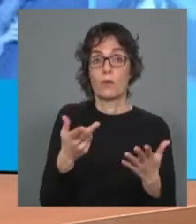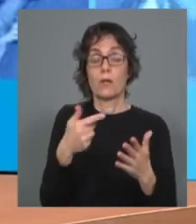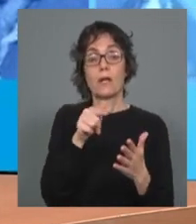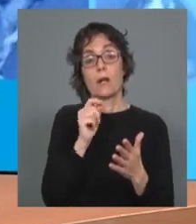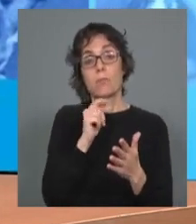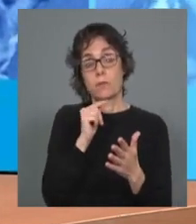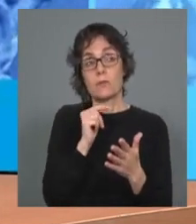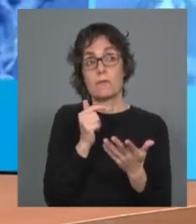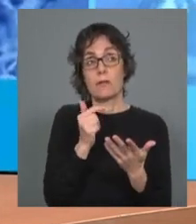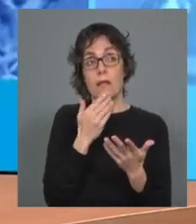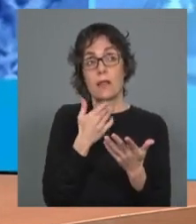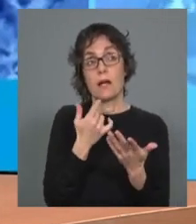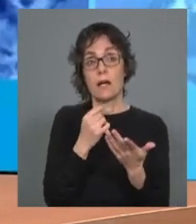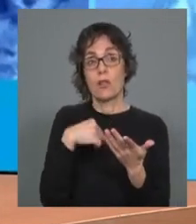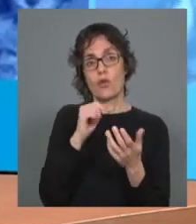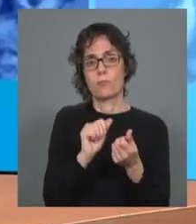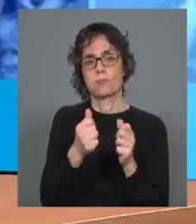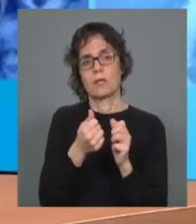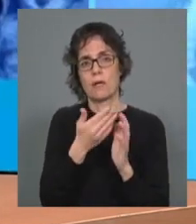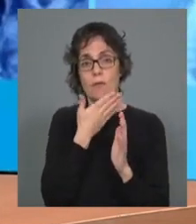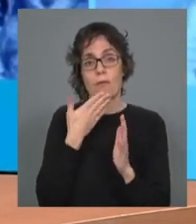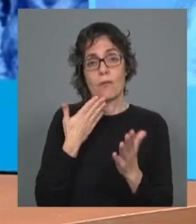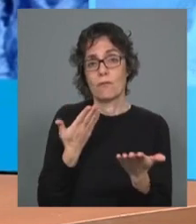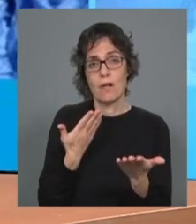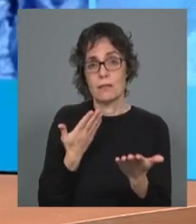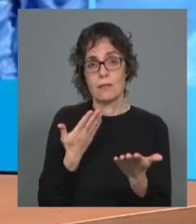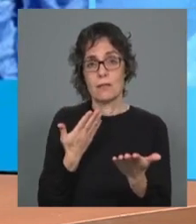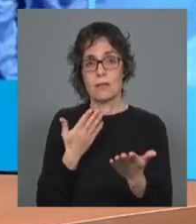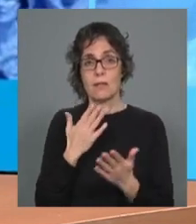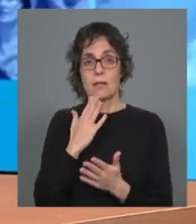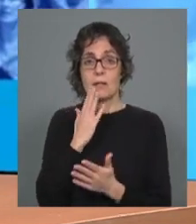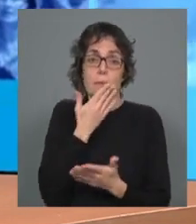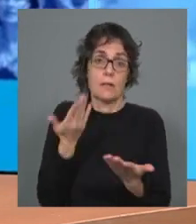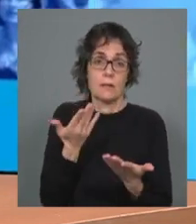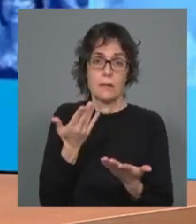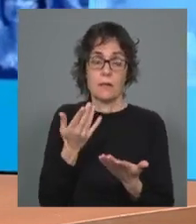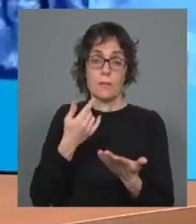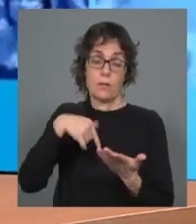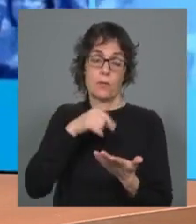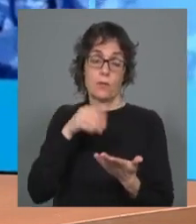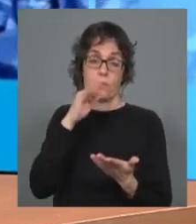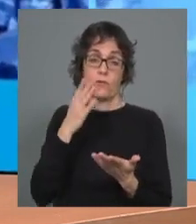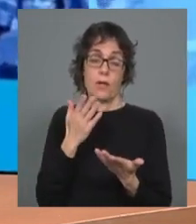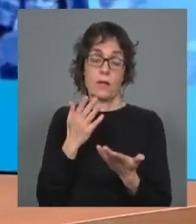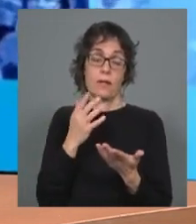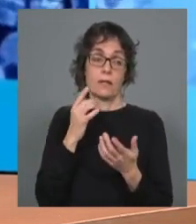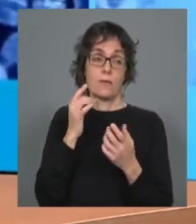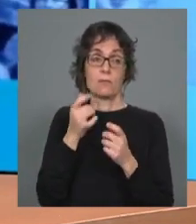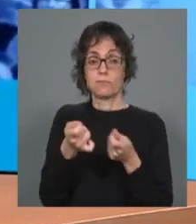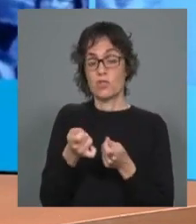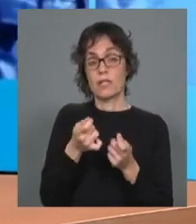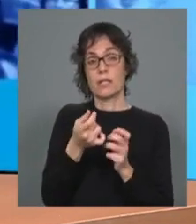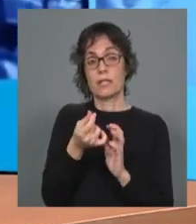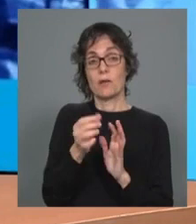nos adaptamos a esta redução, porque já estávamos habituados a viver não com muito, portanto foi